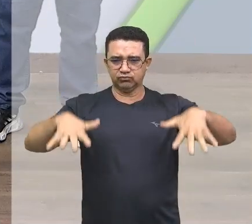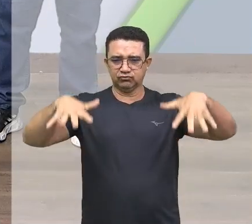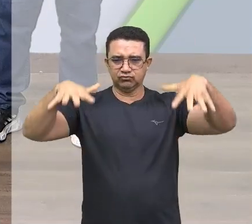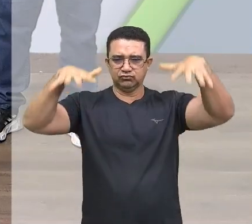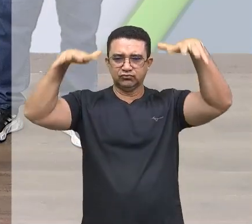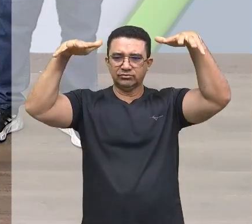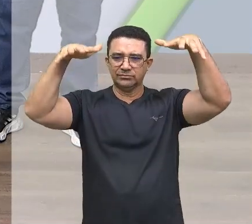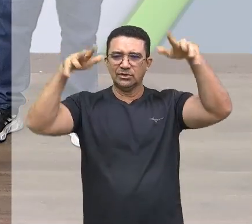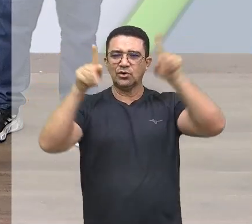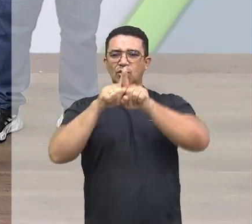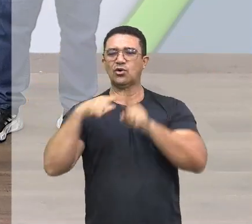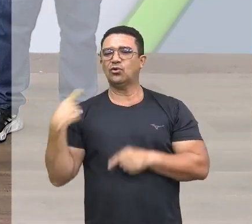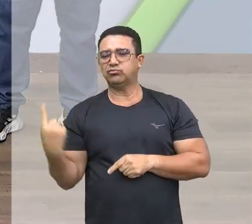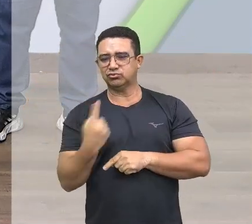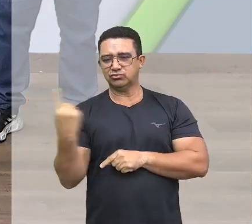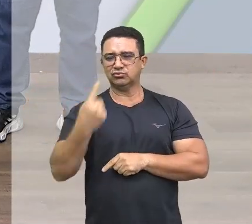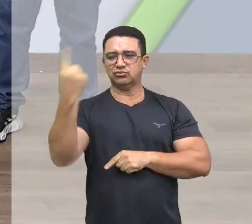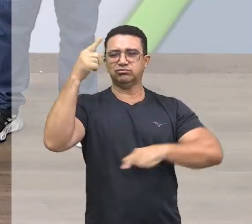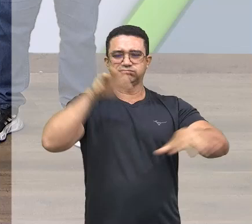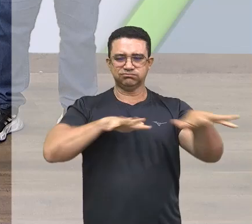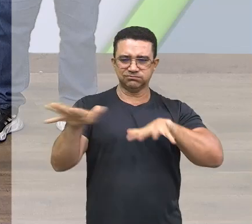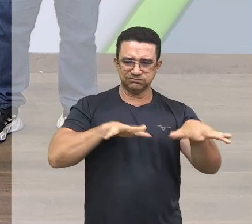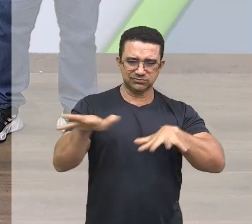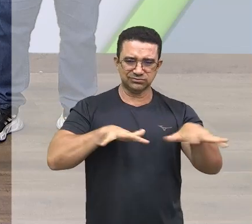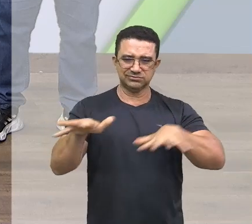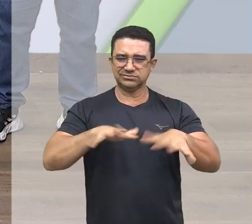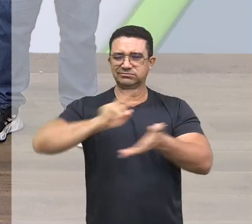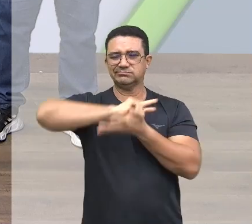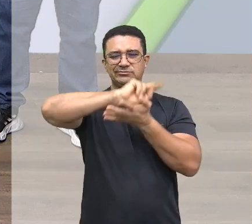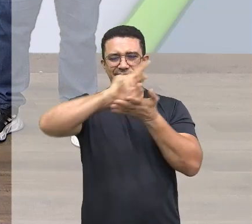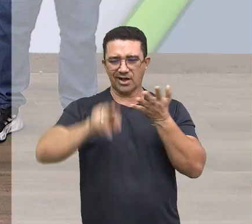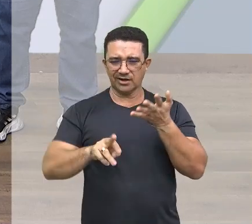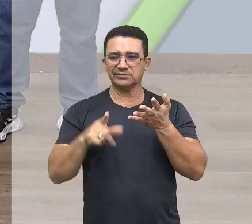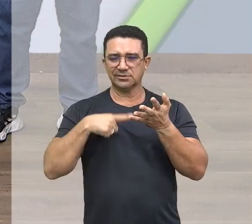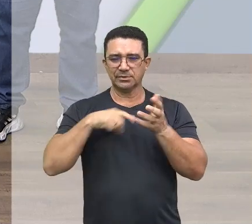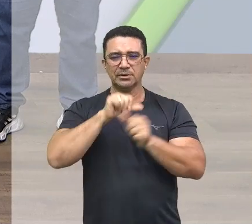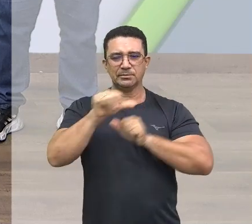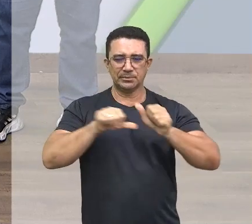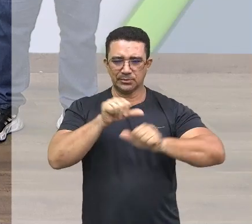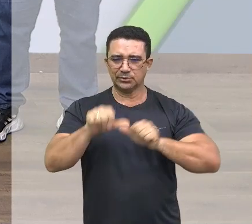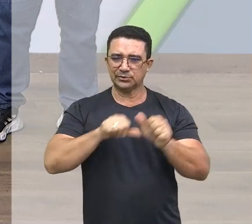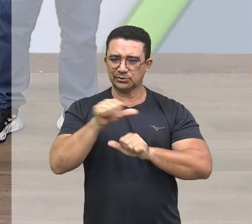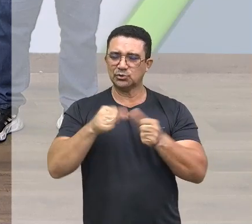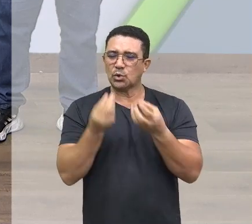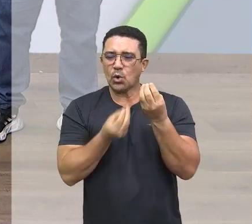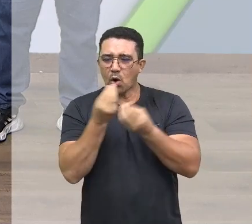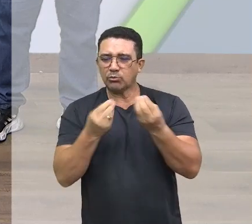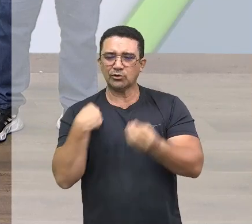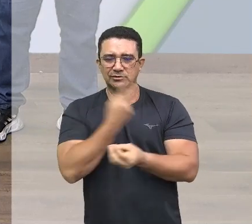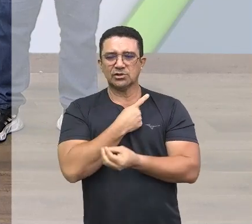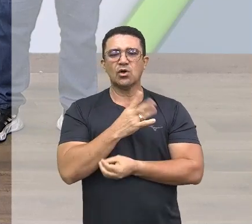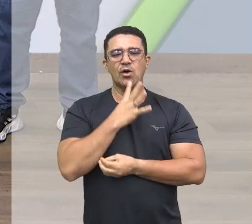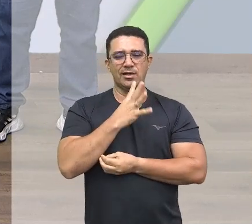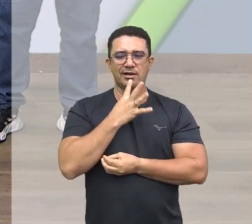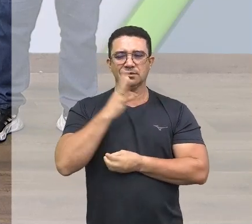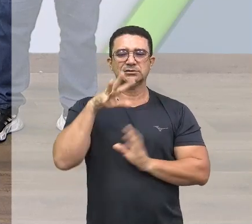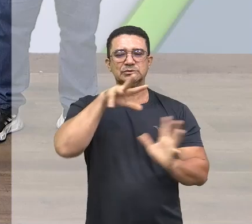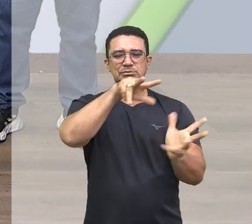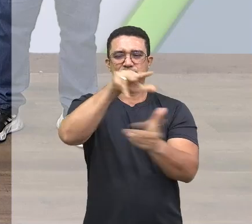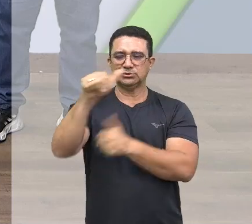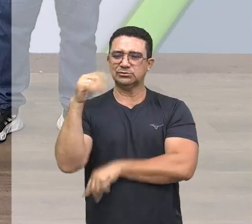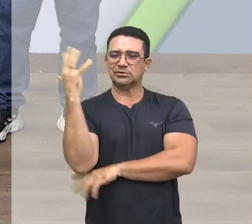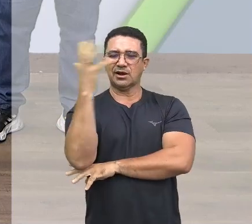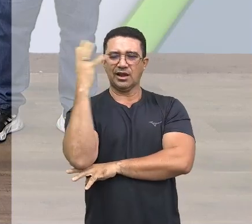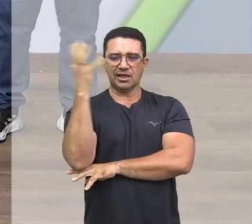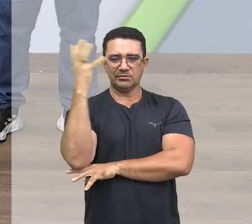ou ainda com furacões, terremotos e tudo isso. Tudo isso tem afetado a dinâmica de como nós conhecemos o nosso planeta e tem causado as